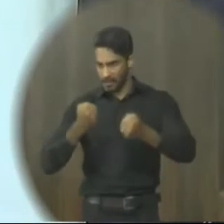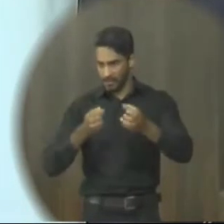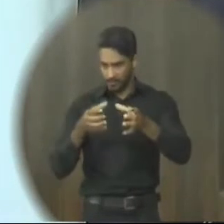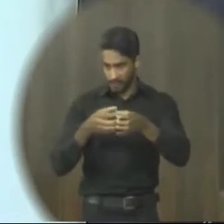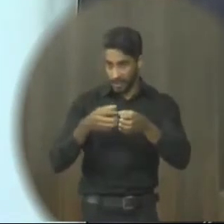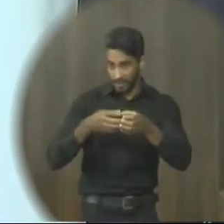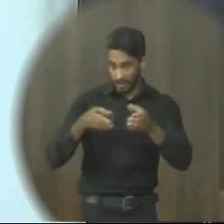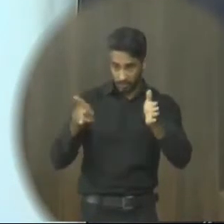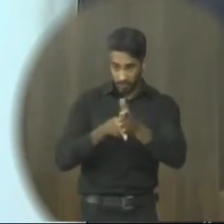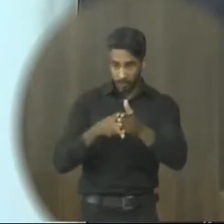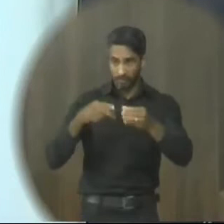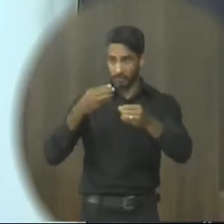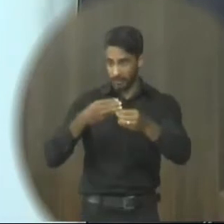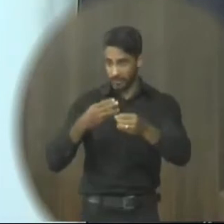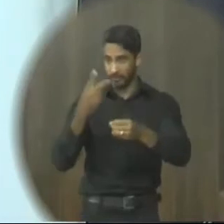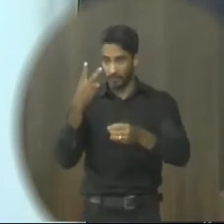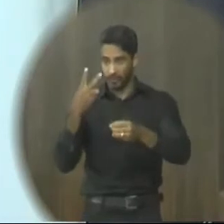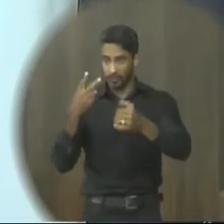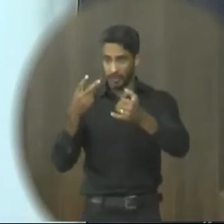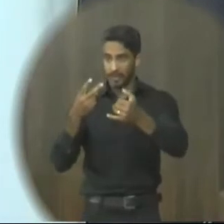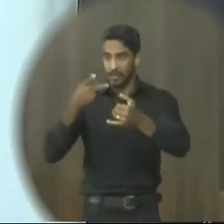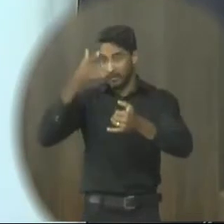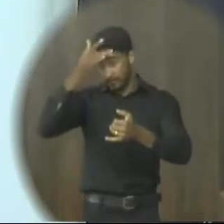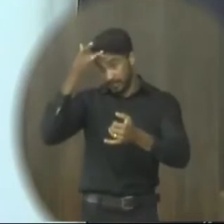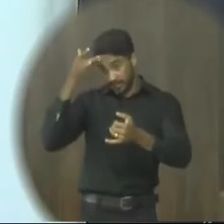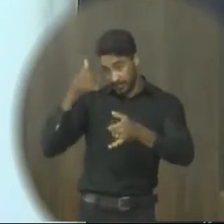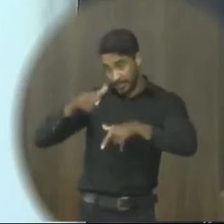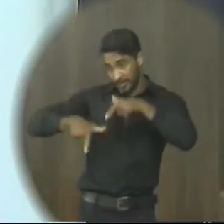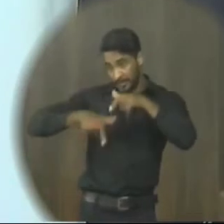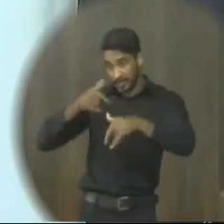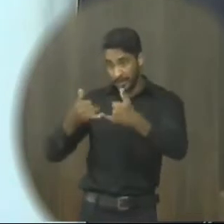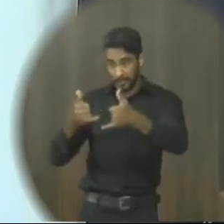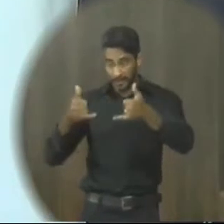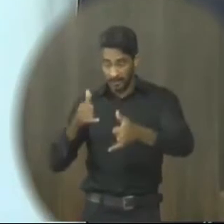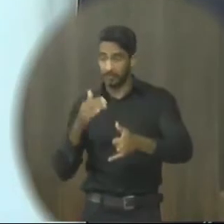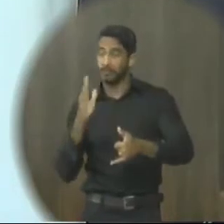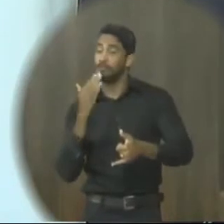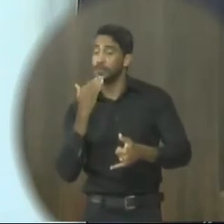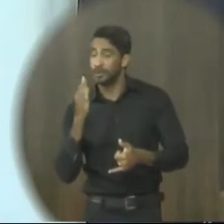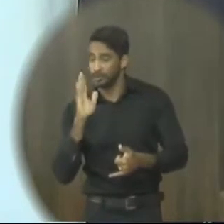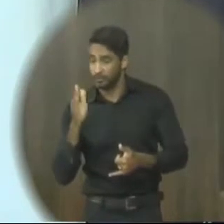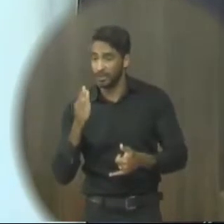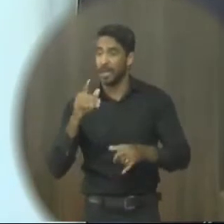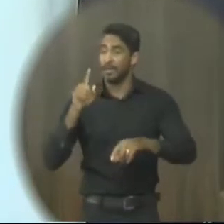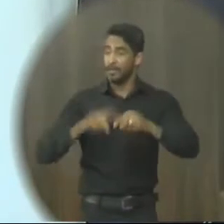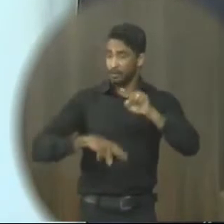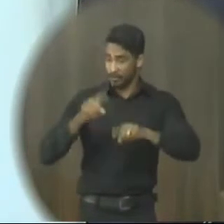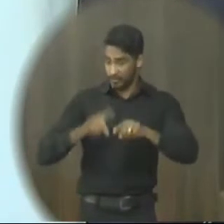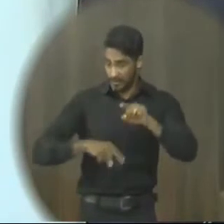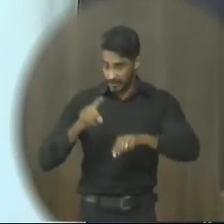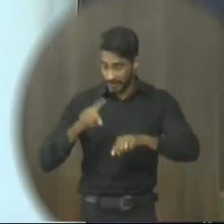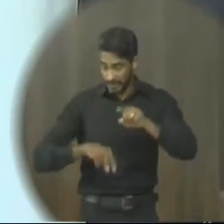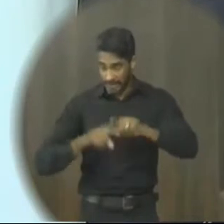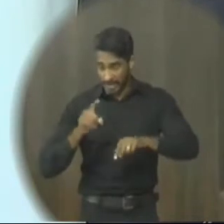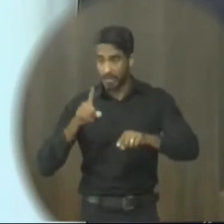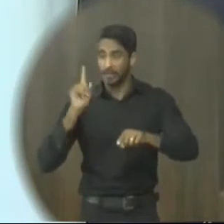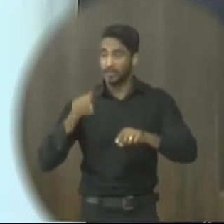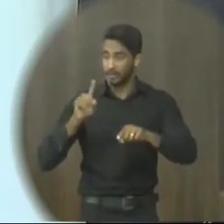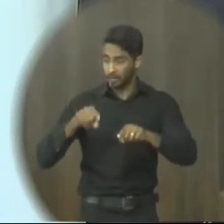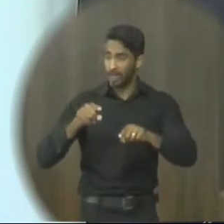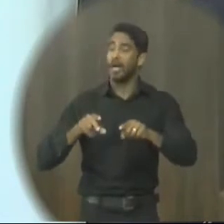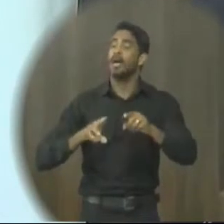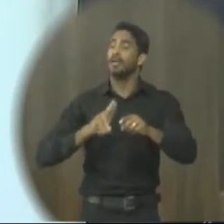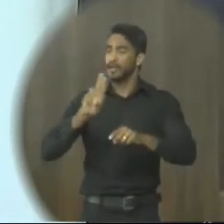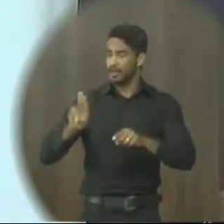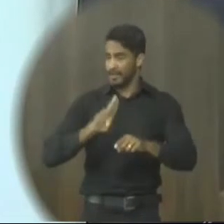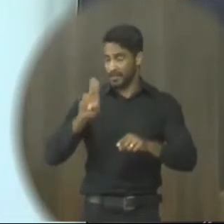município com dois eletricistas. E já fizemos a licitação dos equipamentos, do material, dos insumos, né, que a gente